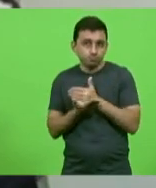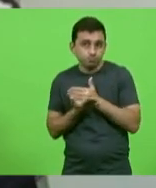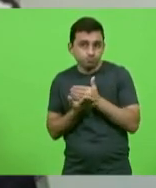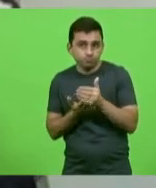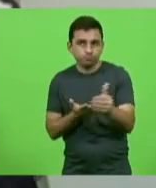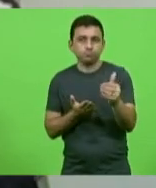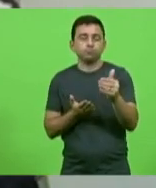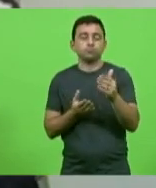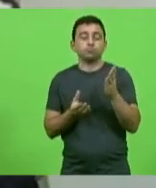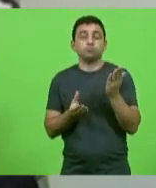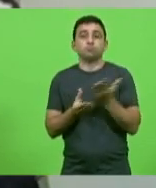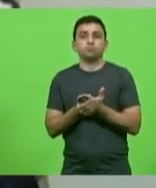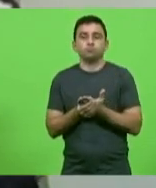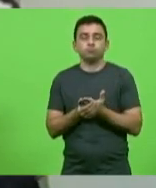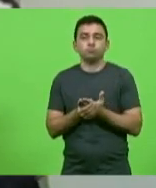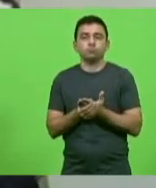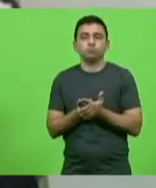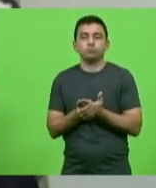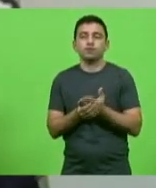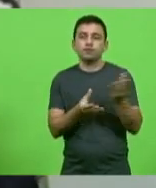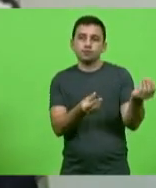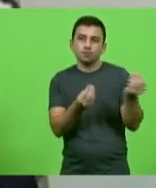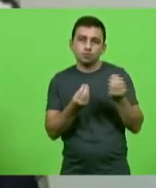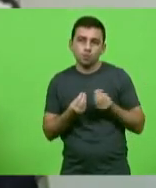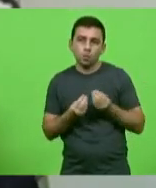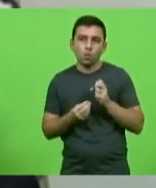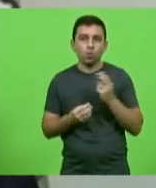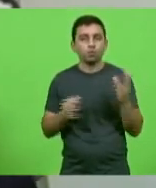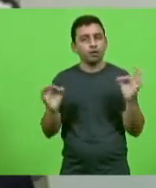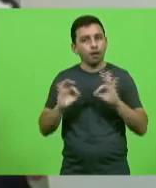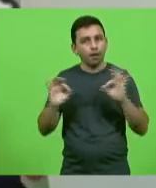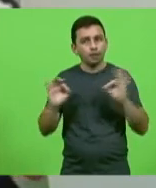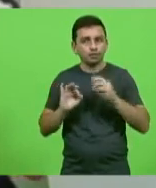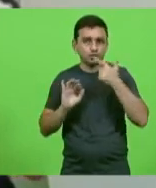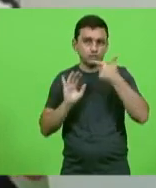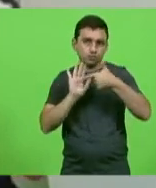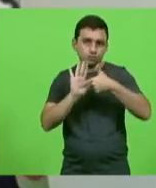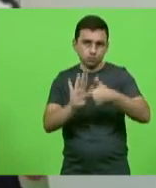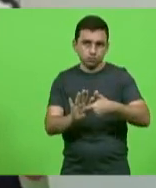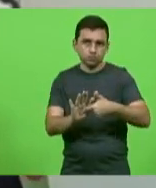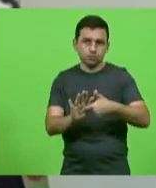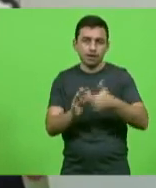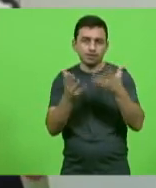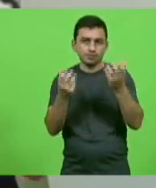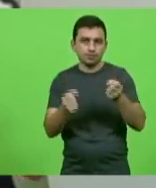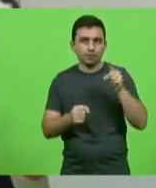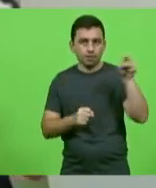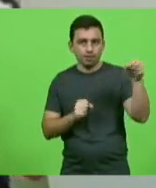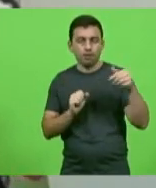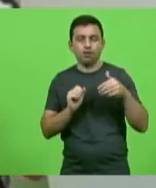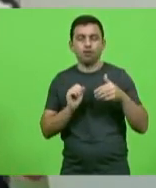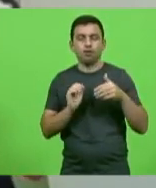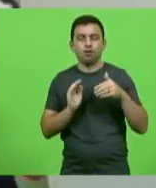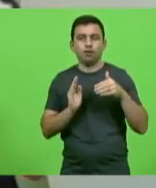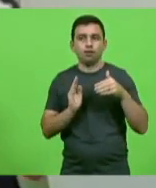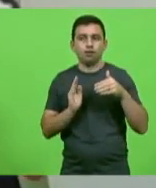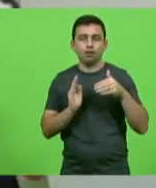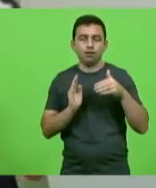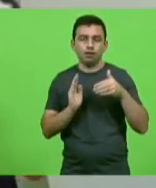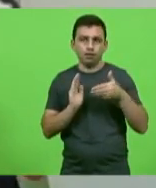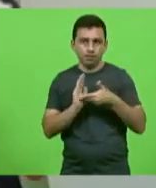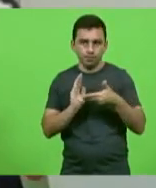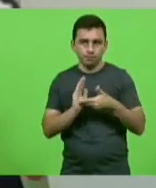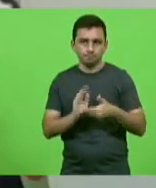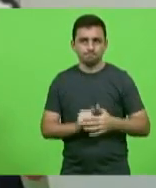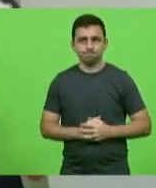instalado o nome do processo Isto é de recebimento ou não da denúncia autorizada pela cama pela câmera e caso a câmara